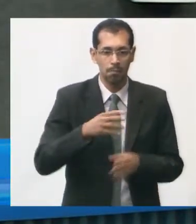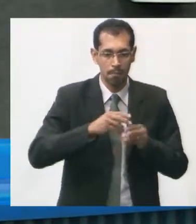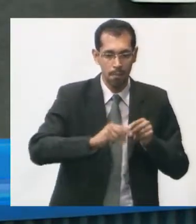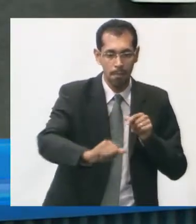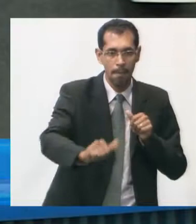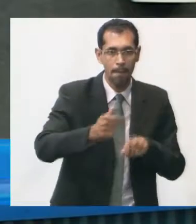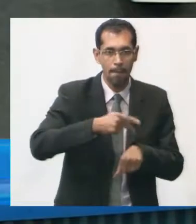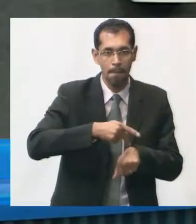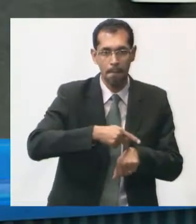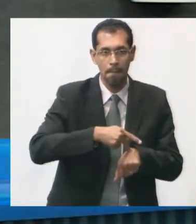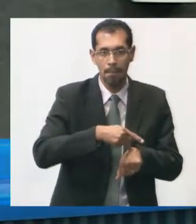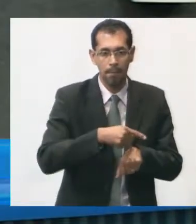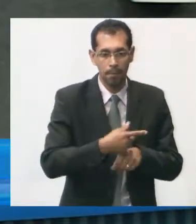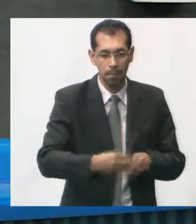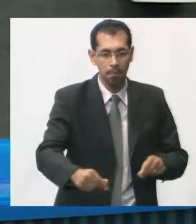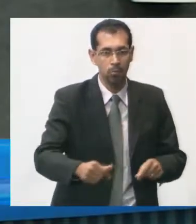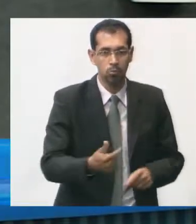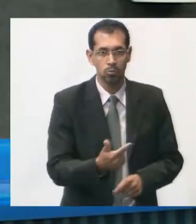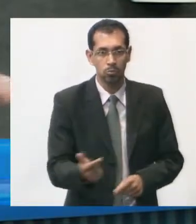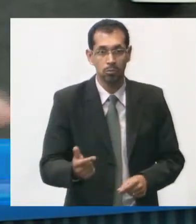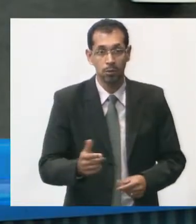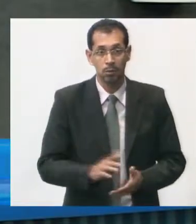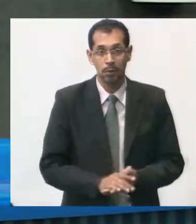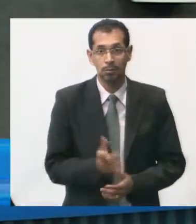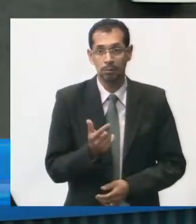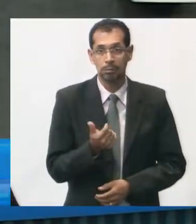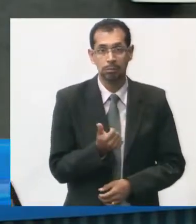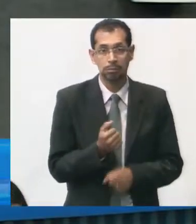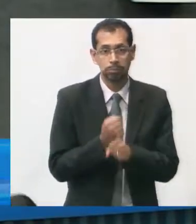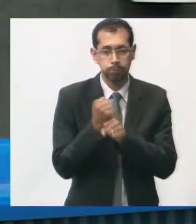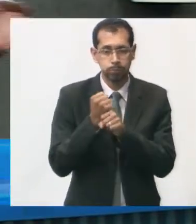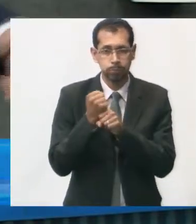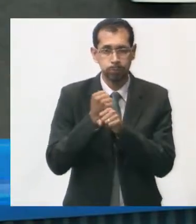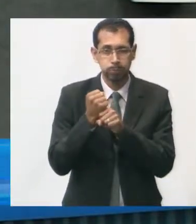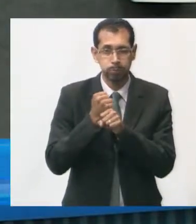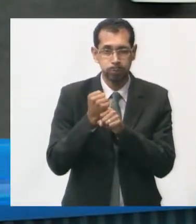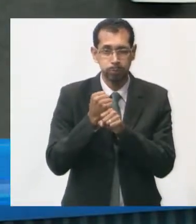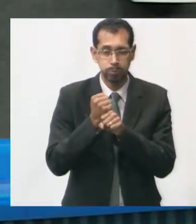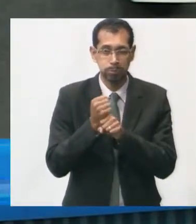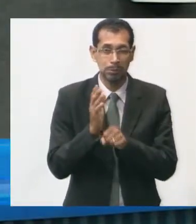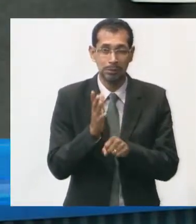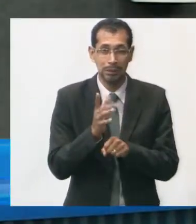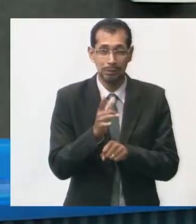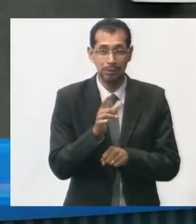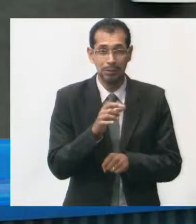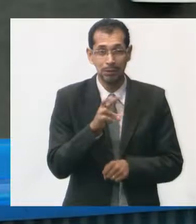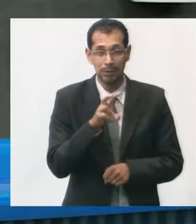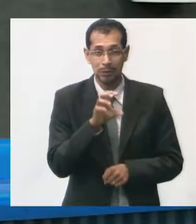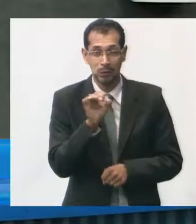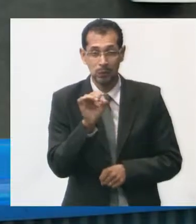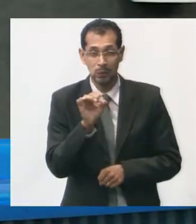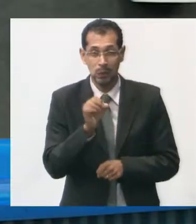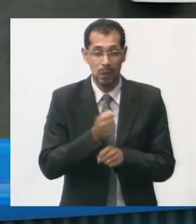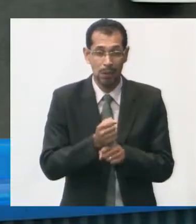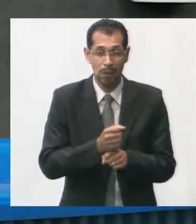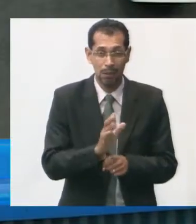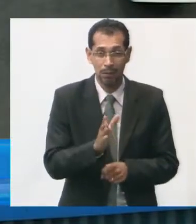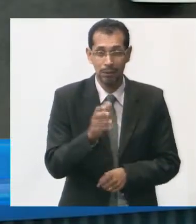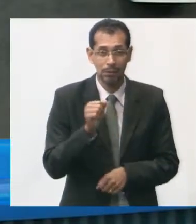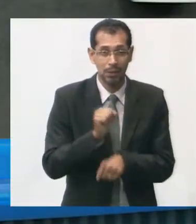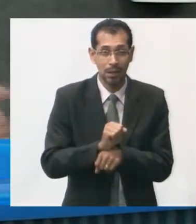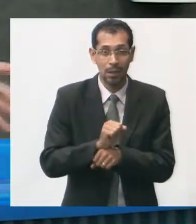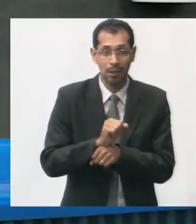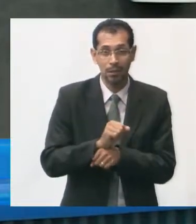anos que a comunidade aguarda alguma coisa a ser feita. Ou um pó de brita, ou um trator passar lá e raspar, para